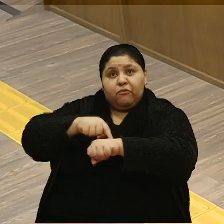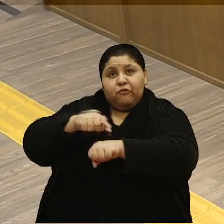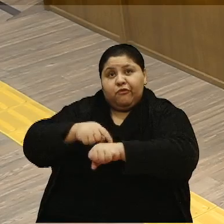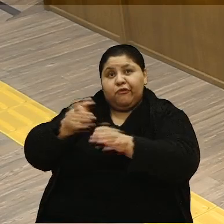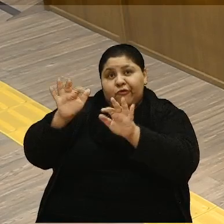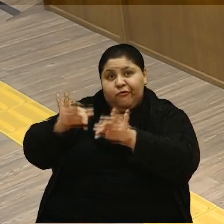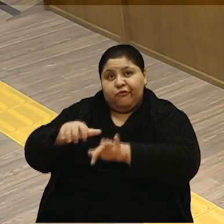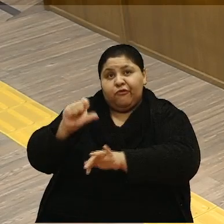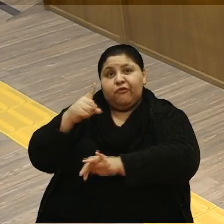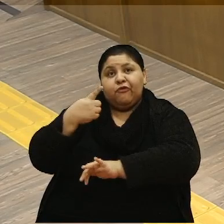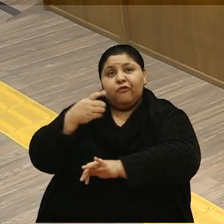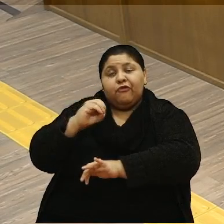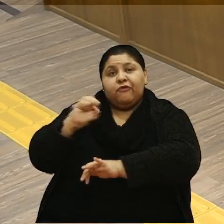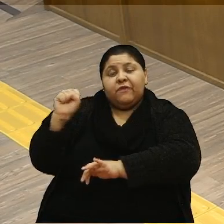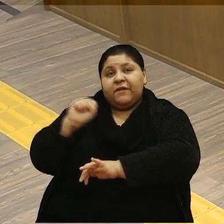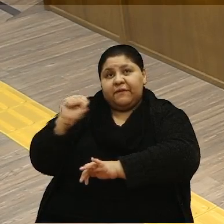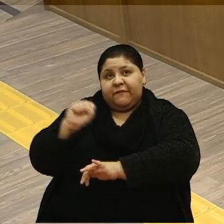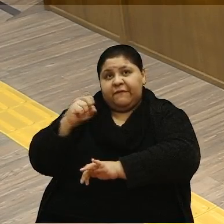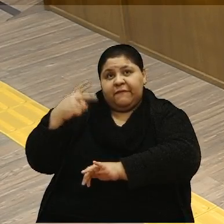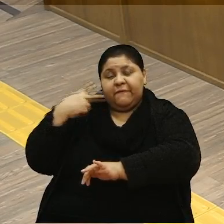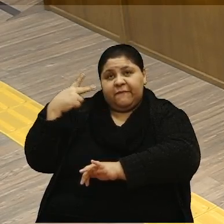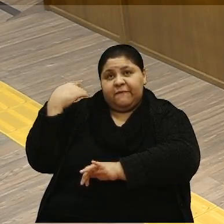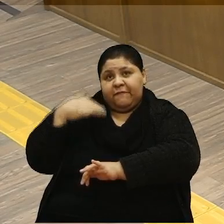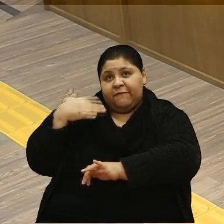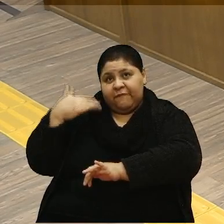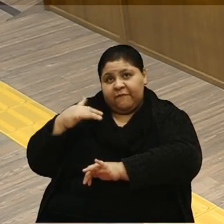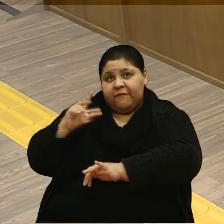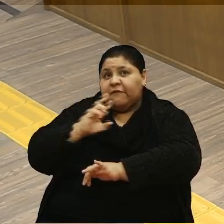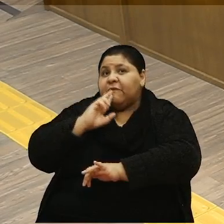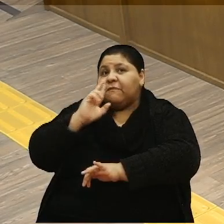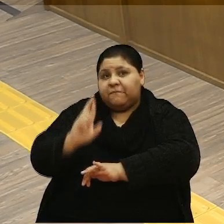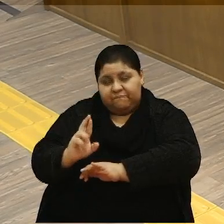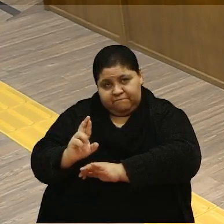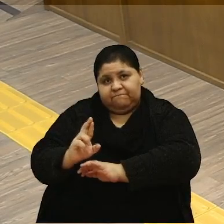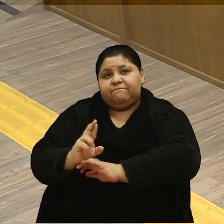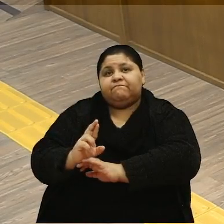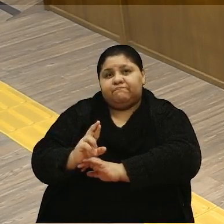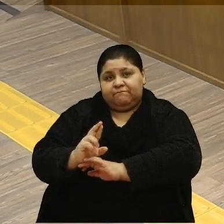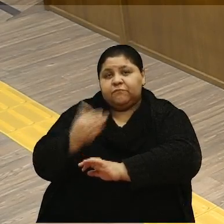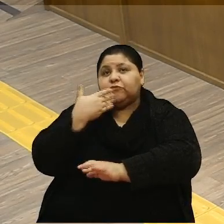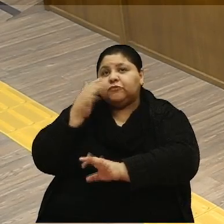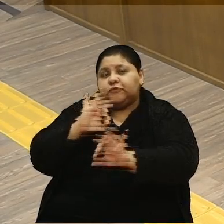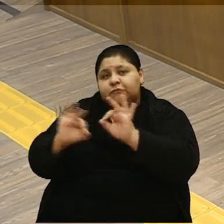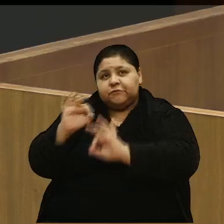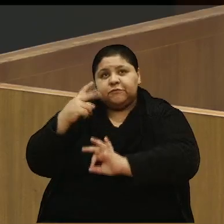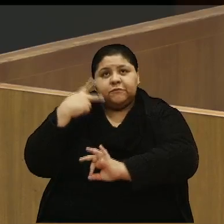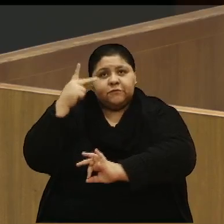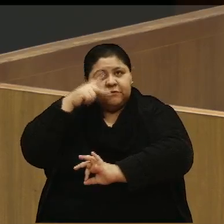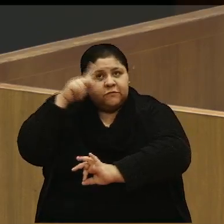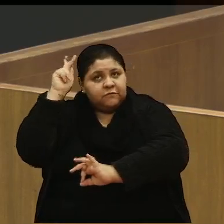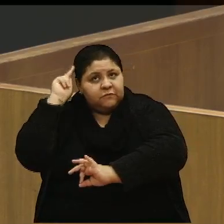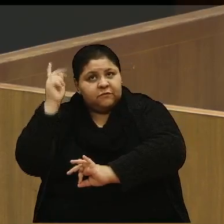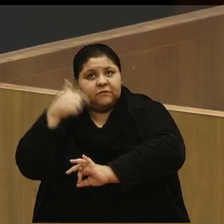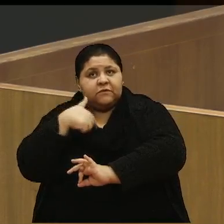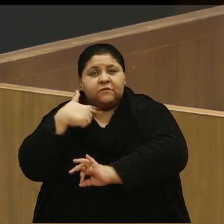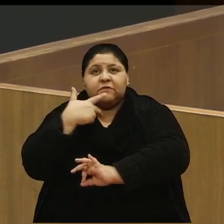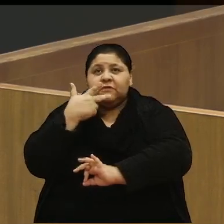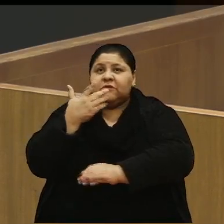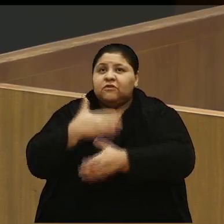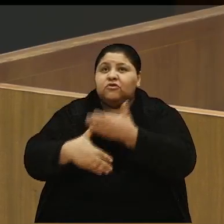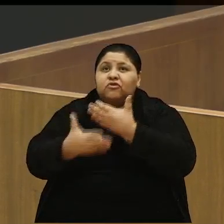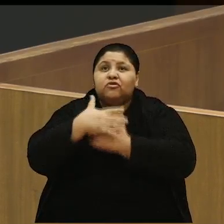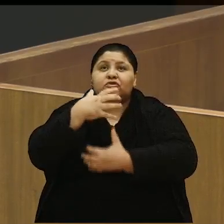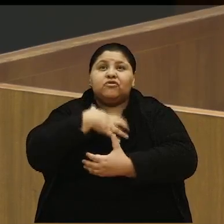10 segundos para a conclusão da vereadora Andressa no sentido de responder às questões de ordem. Vereador Caleb, eu falei de todas as formas